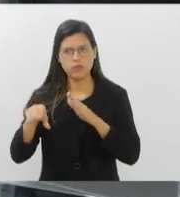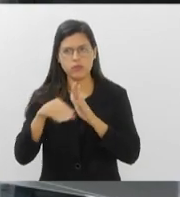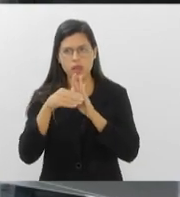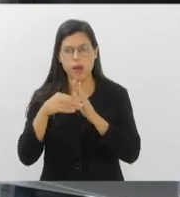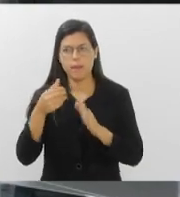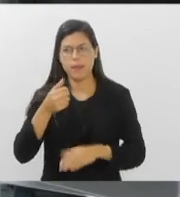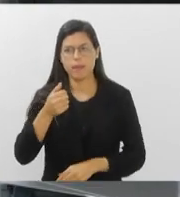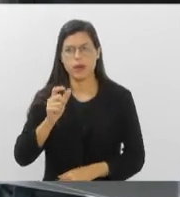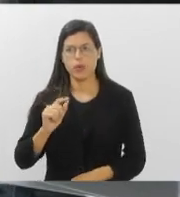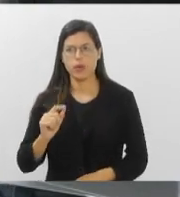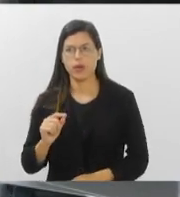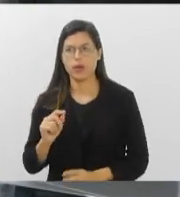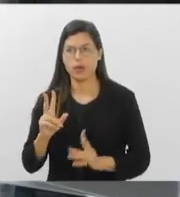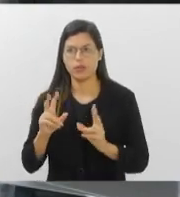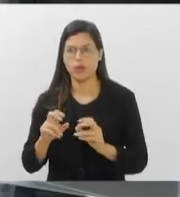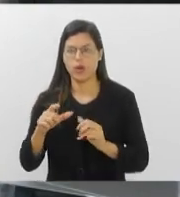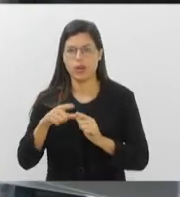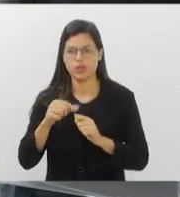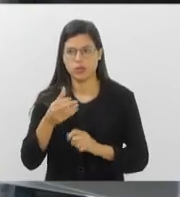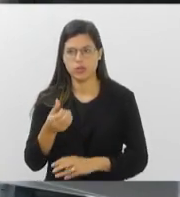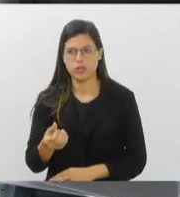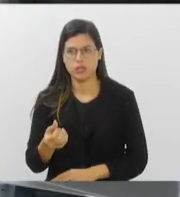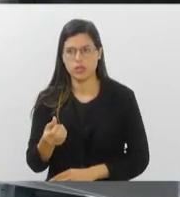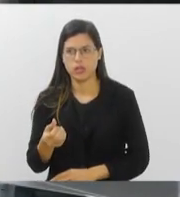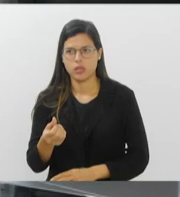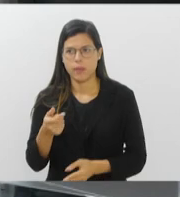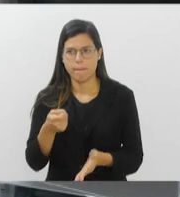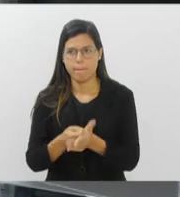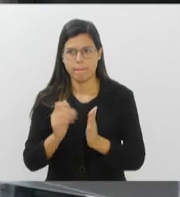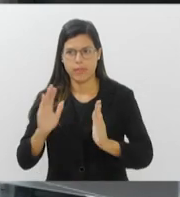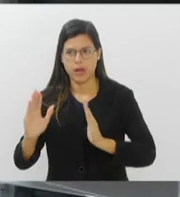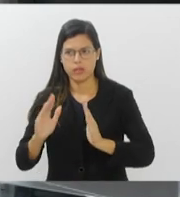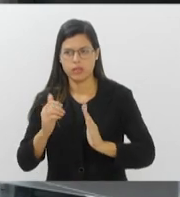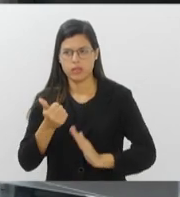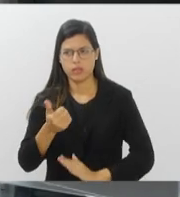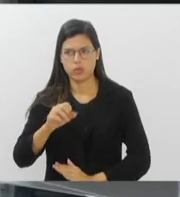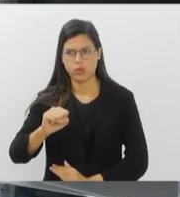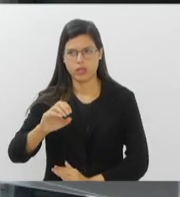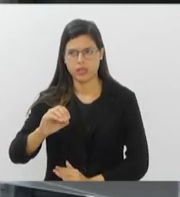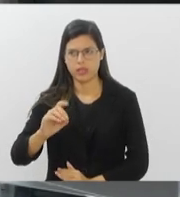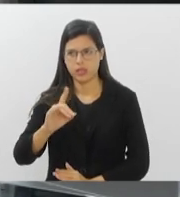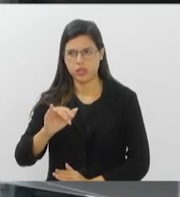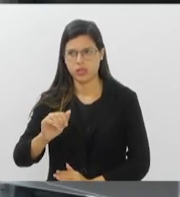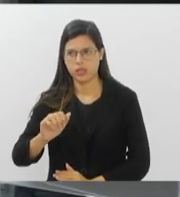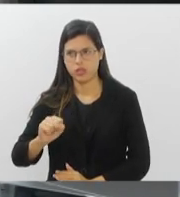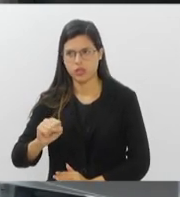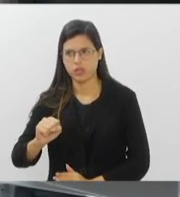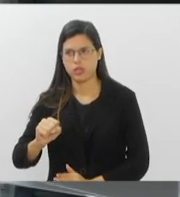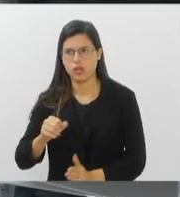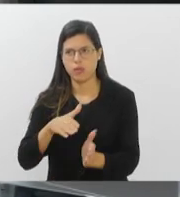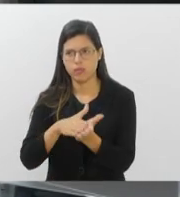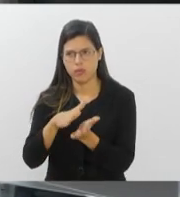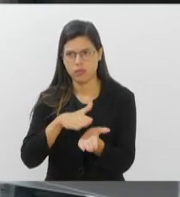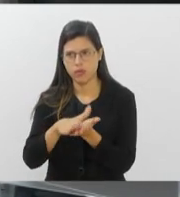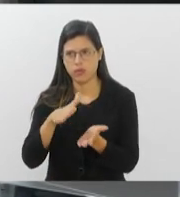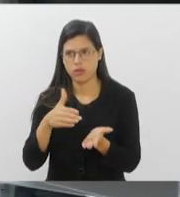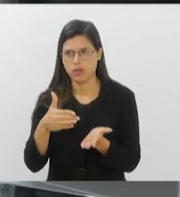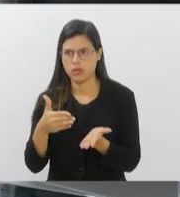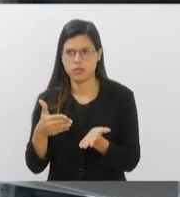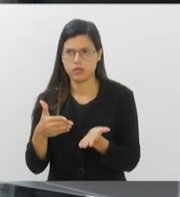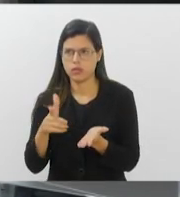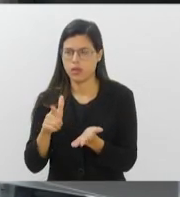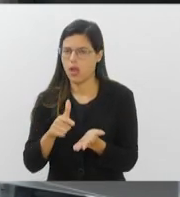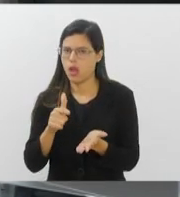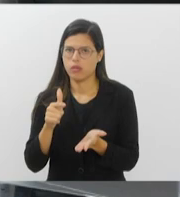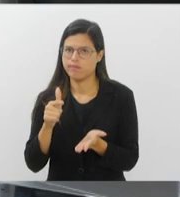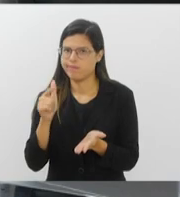delas é em relação ao artigo 6º, que impõe um prazo de até 180 dias da sua publicação. Ah, tem que tirar o prazo. É eficácia imediata.